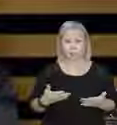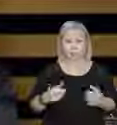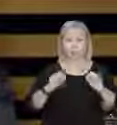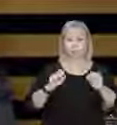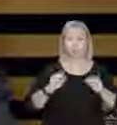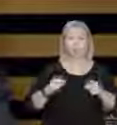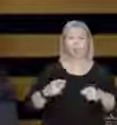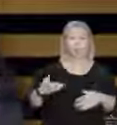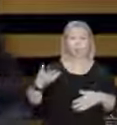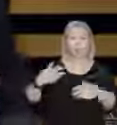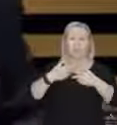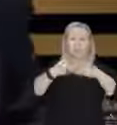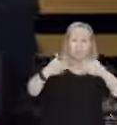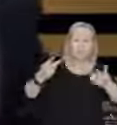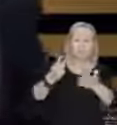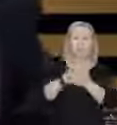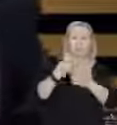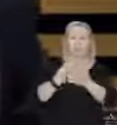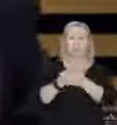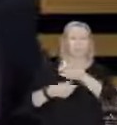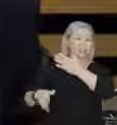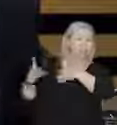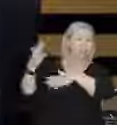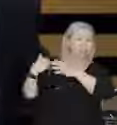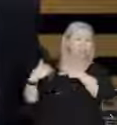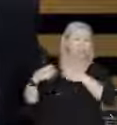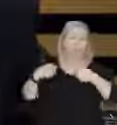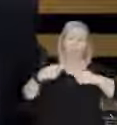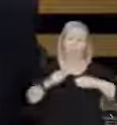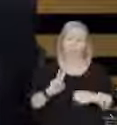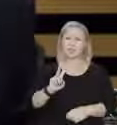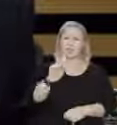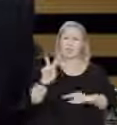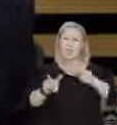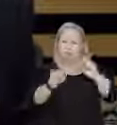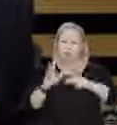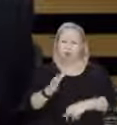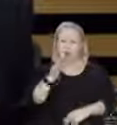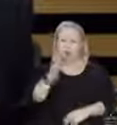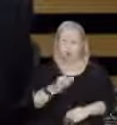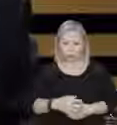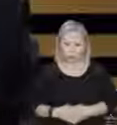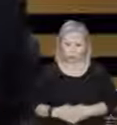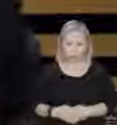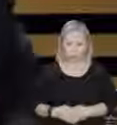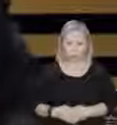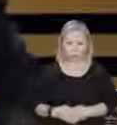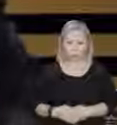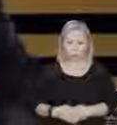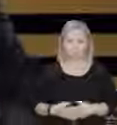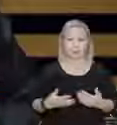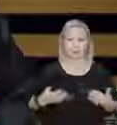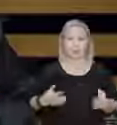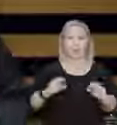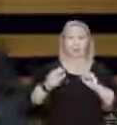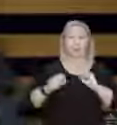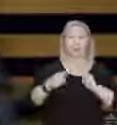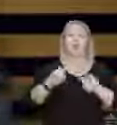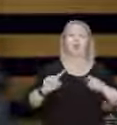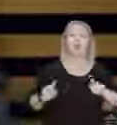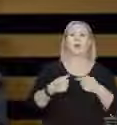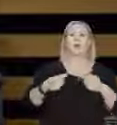Os olhos têm que estar no futuro. E o hit das paradas é